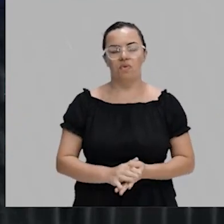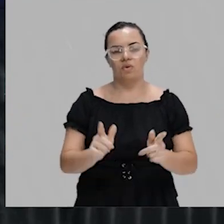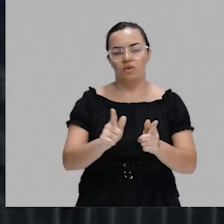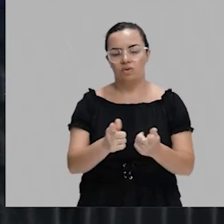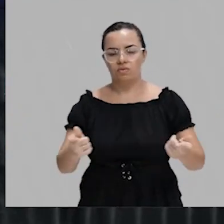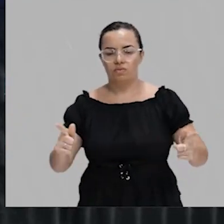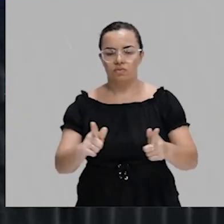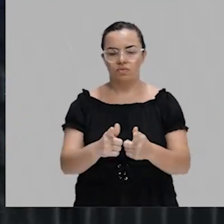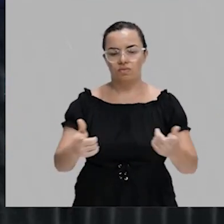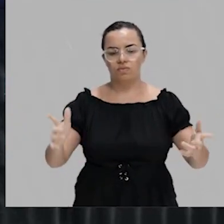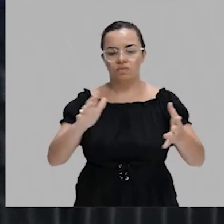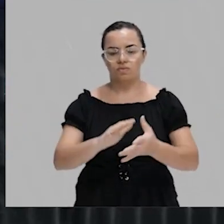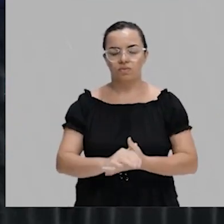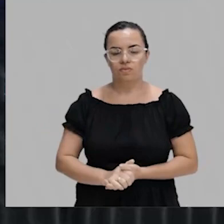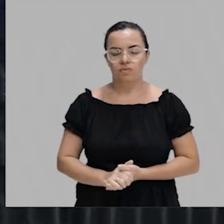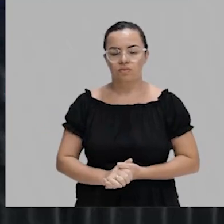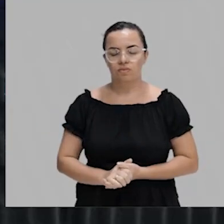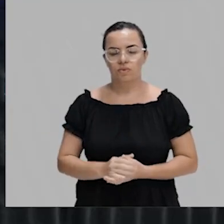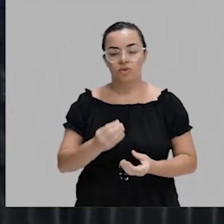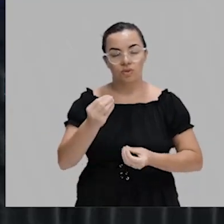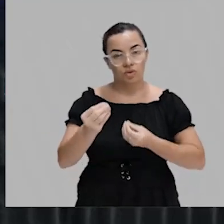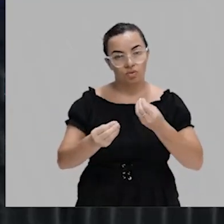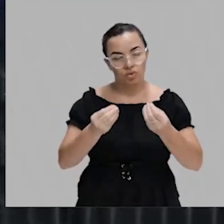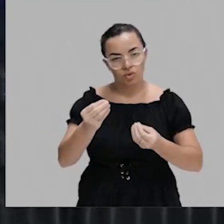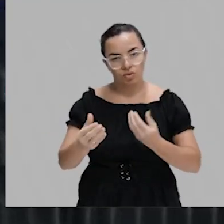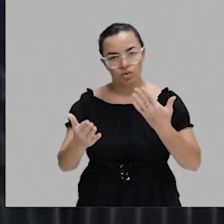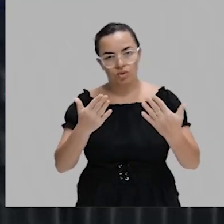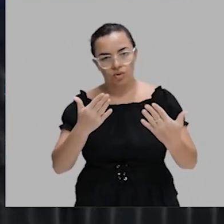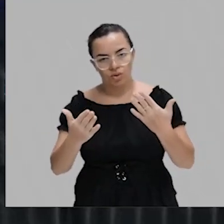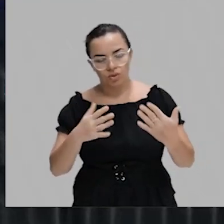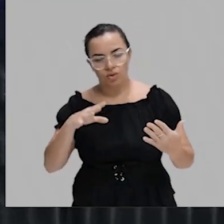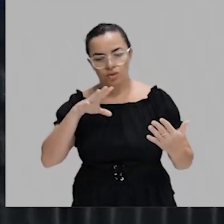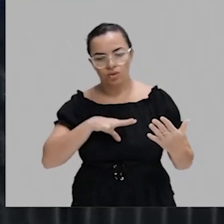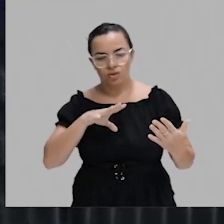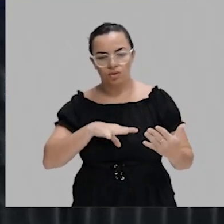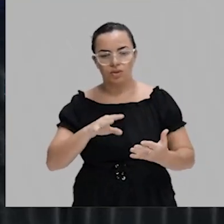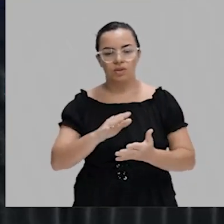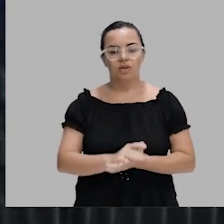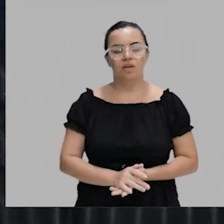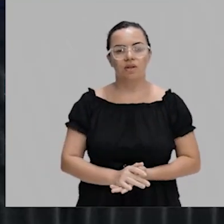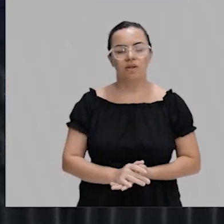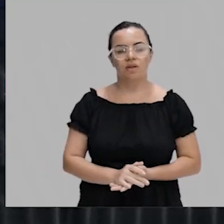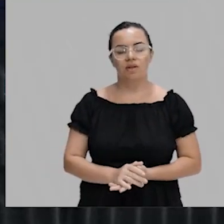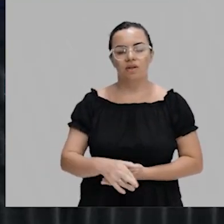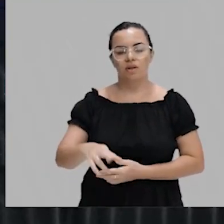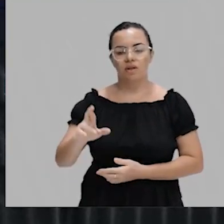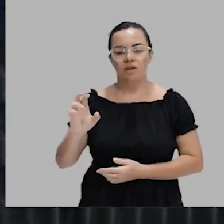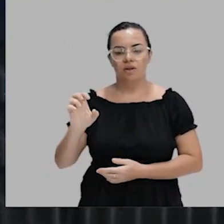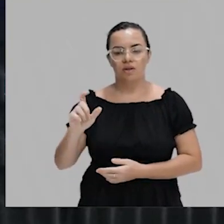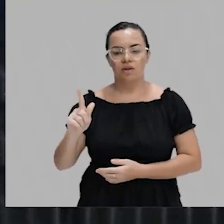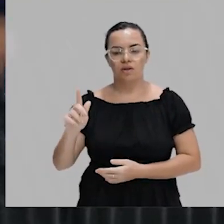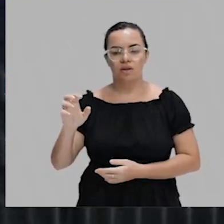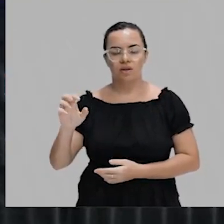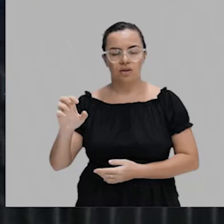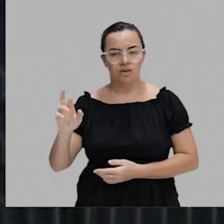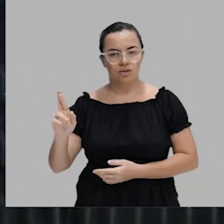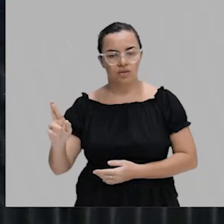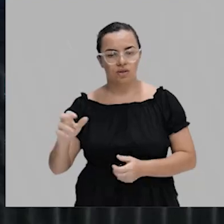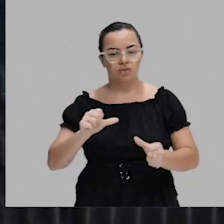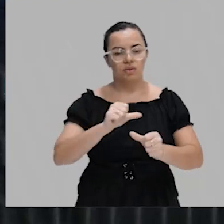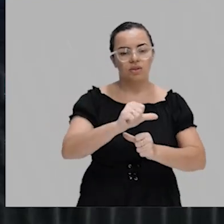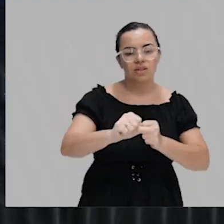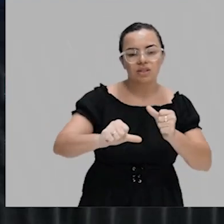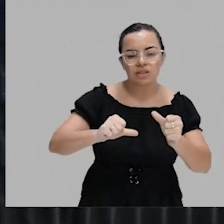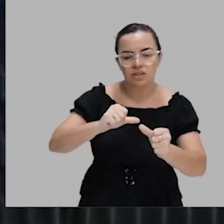da orquestra. Então, como estamos falando em língua portuguesa, a regência determina a flexão,